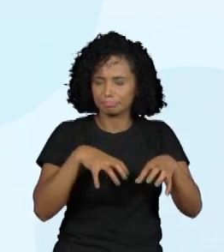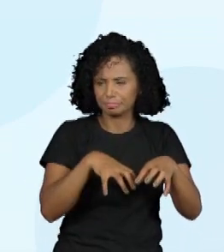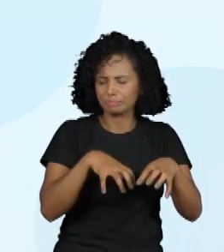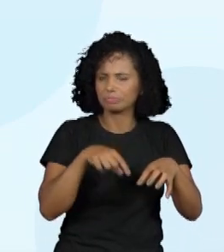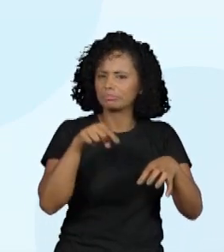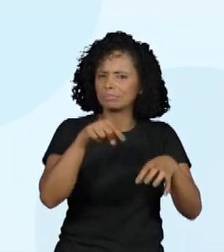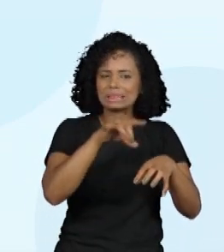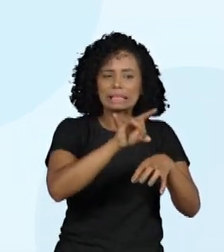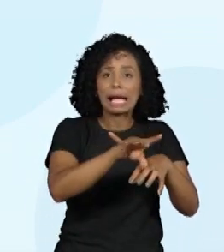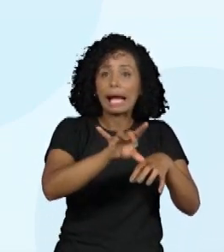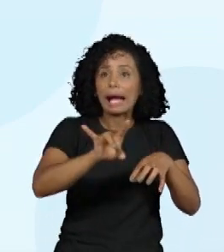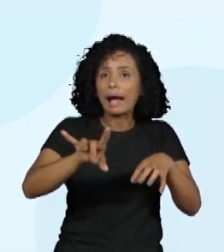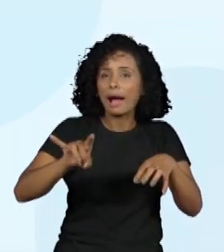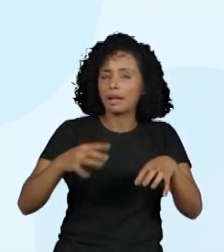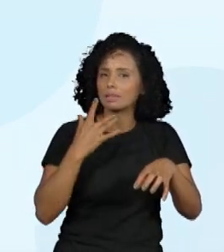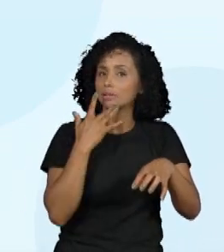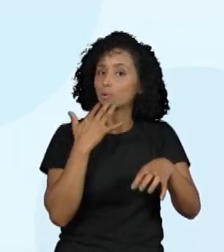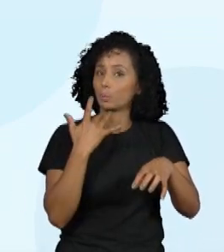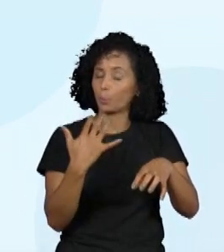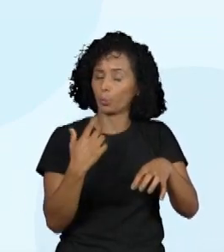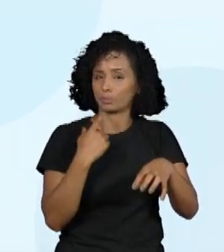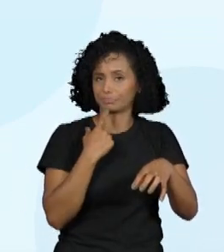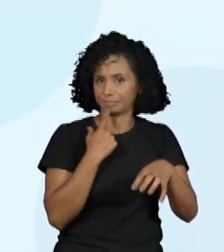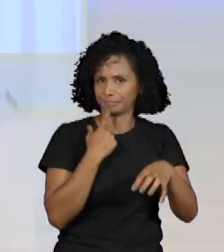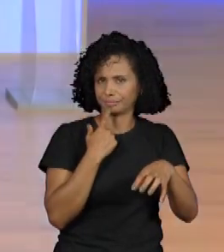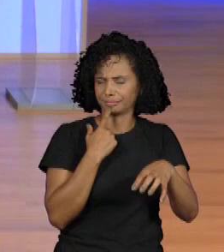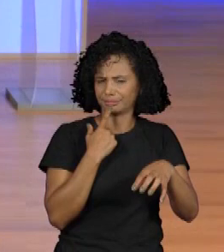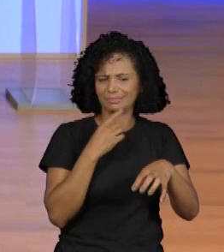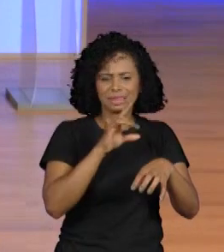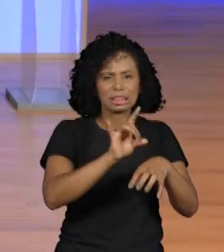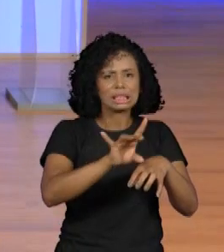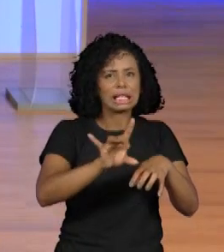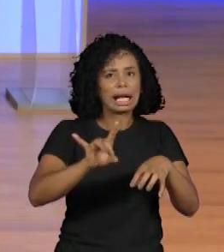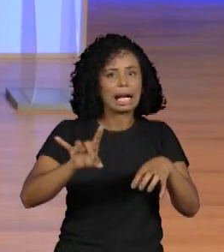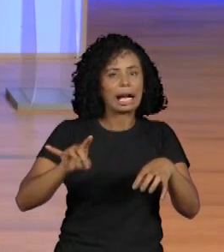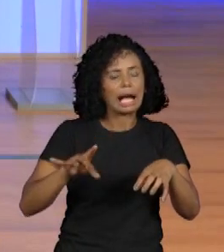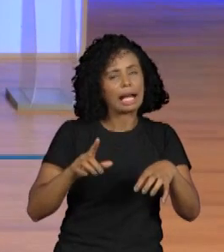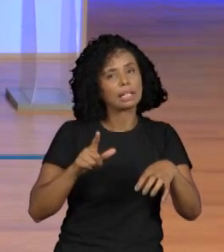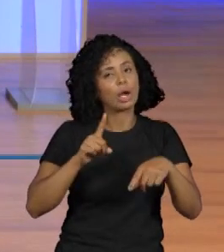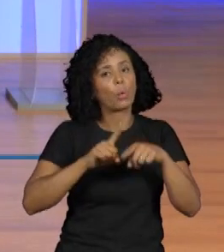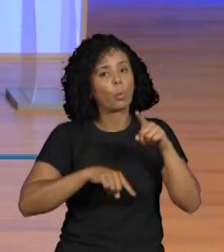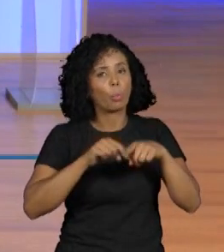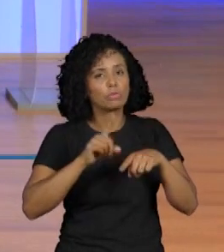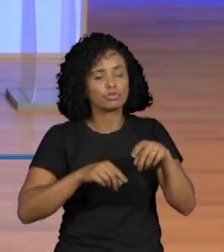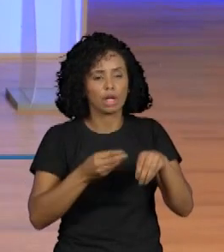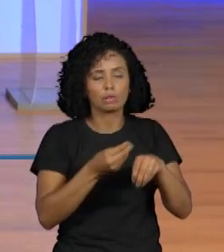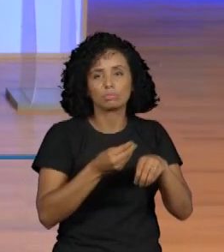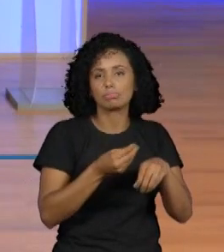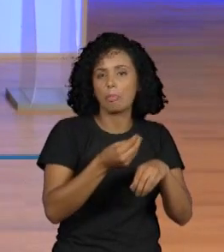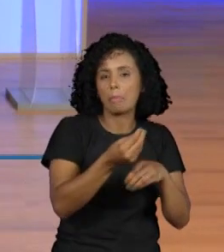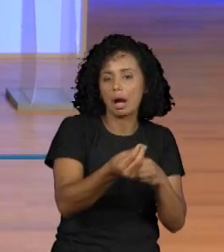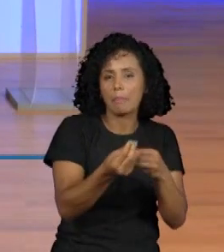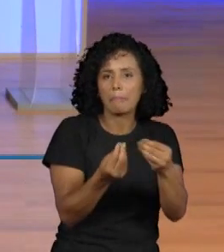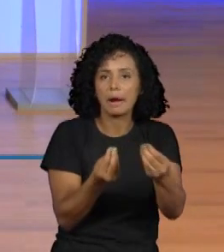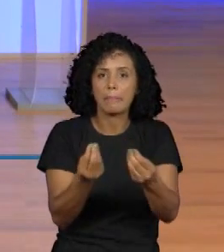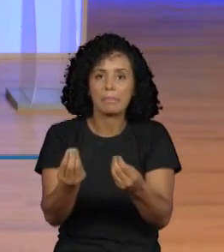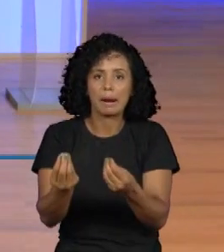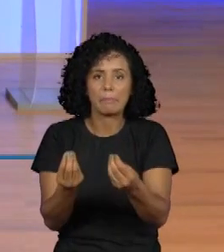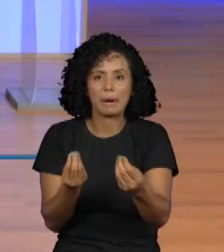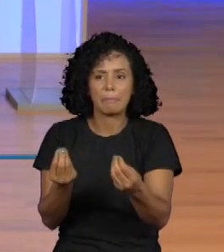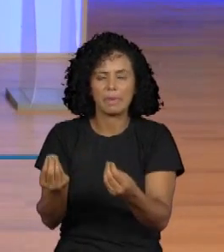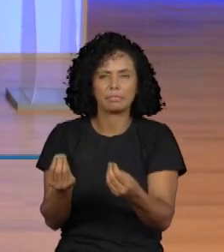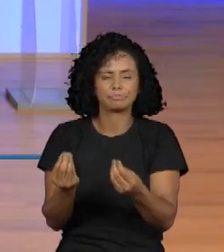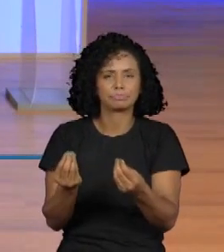identificadas por cores. Então, cada equipe recebeu ali alguns objetos. E lá na sala de aula para contagem,